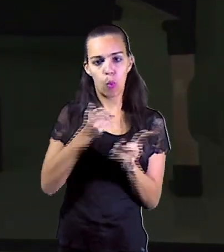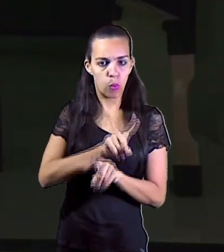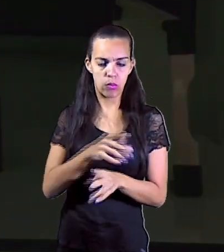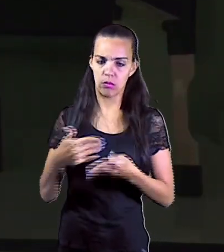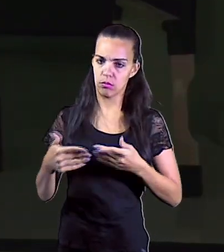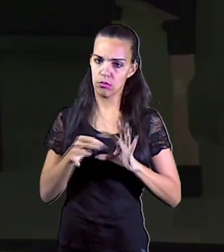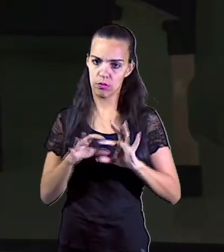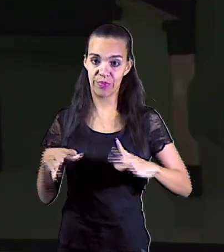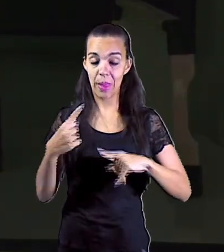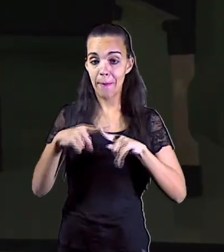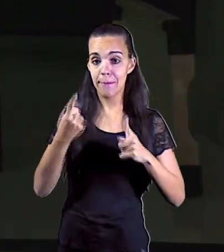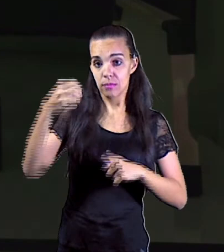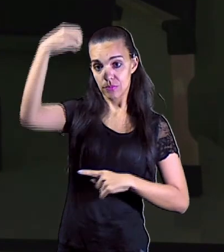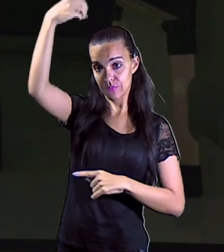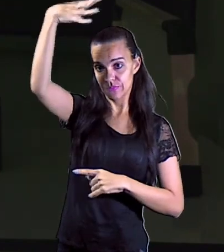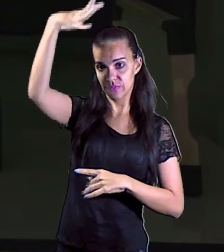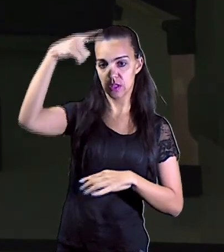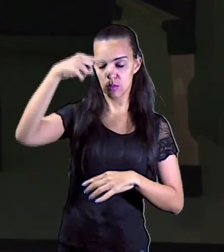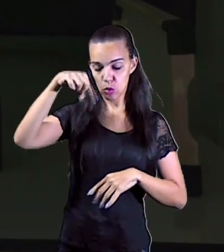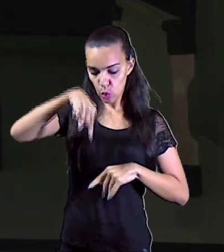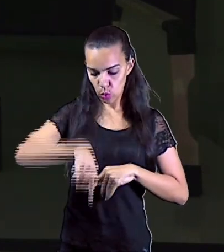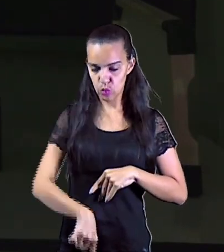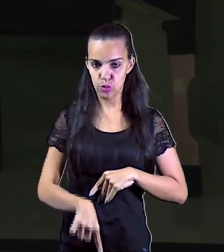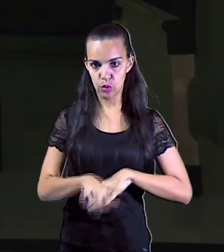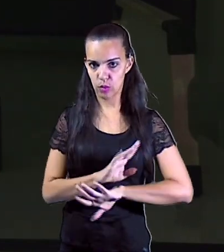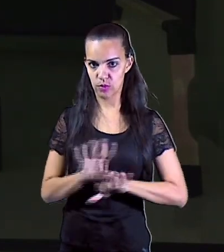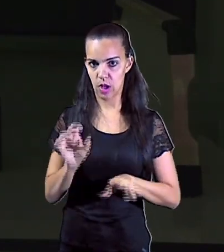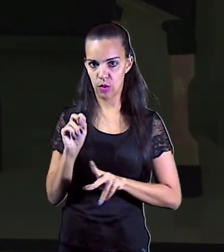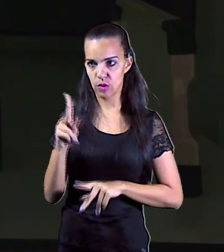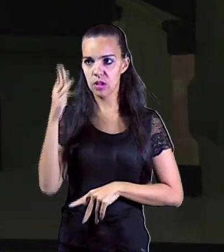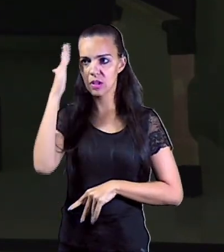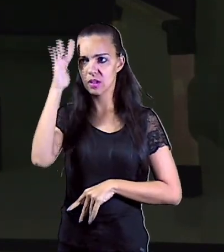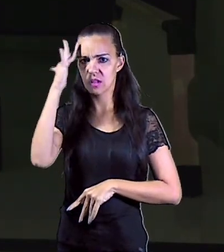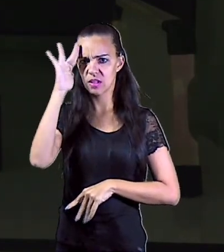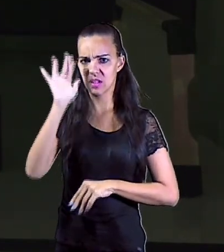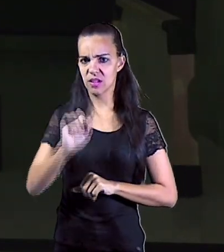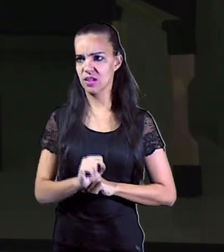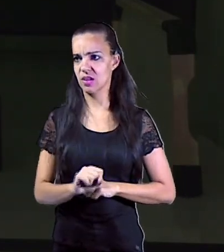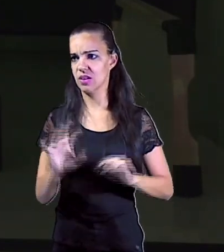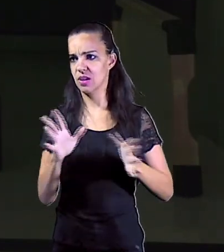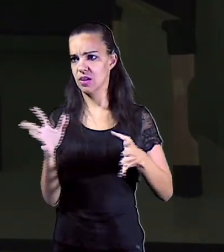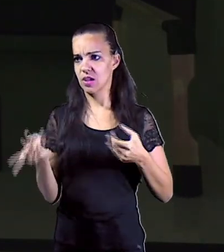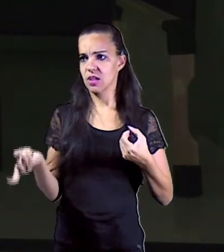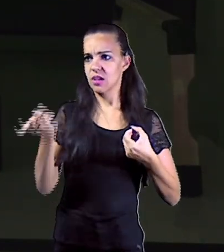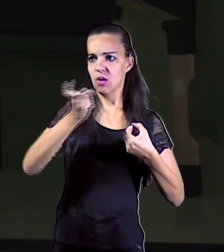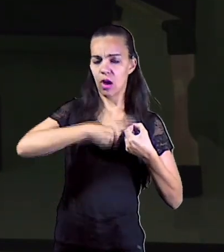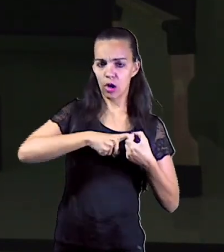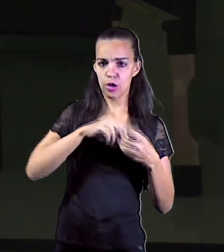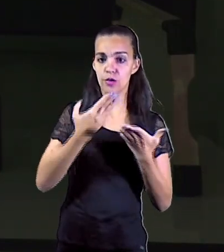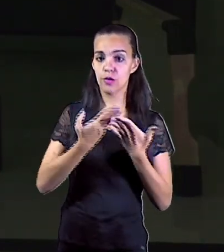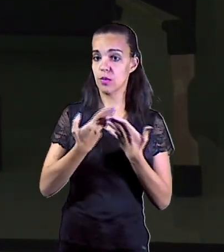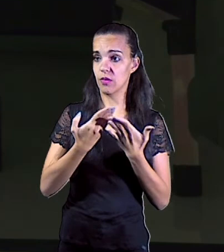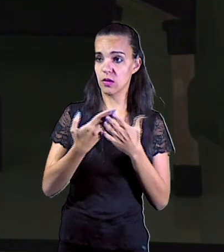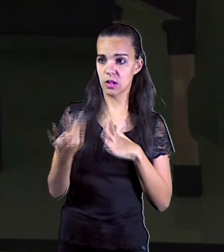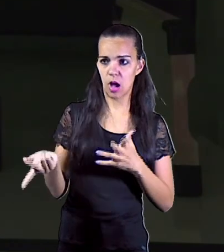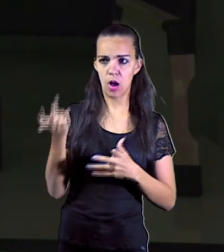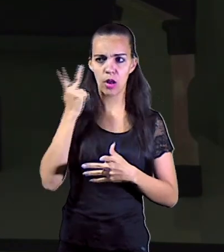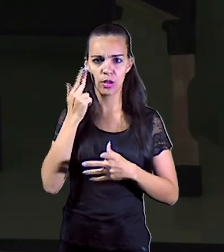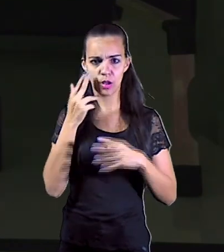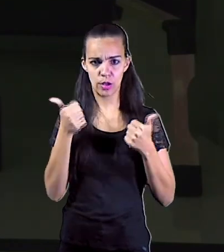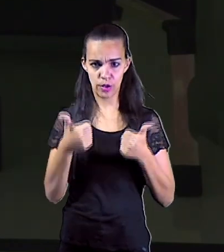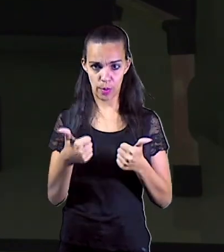da luz e do corpo. Ok? Agora nós vamos voltar lá para a nossa aula, passando esse período